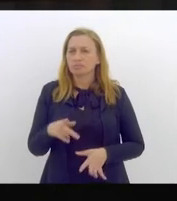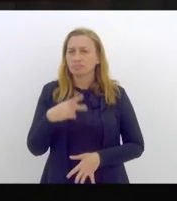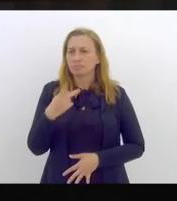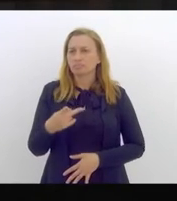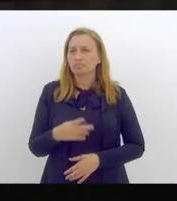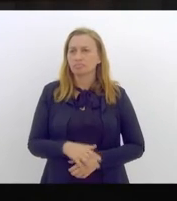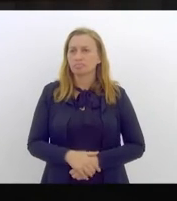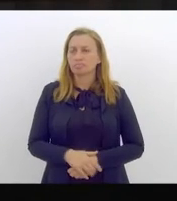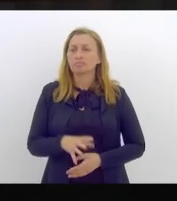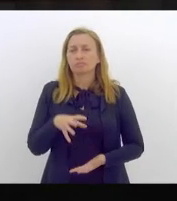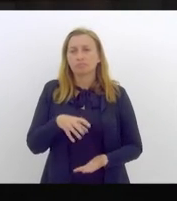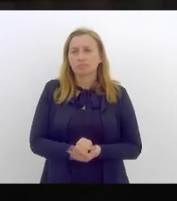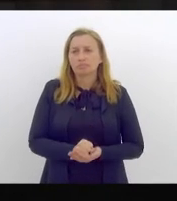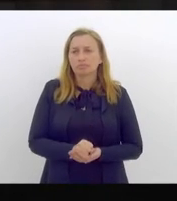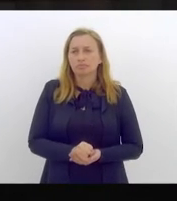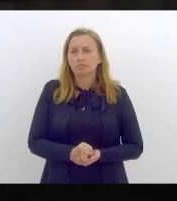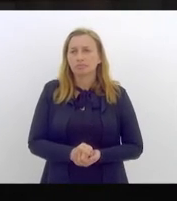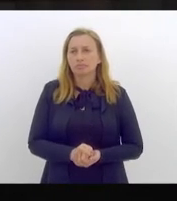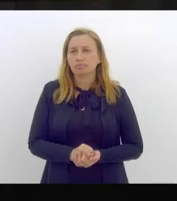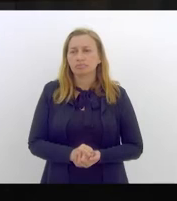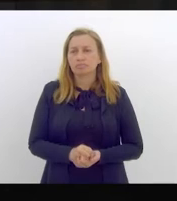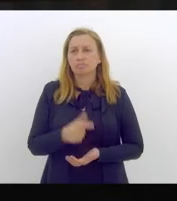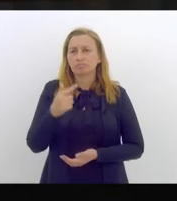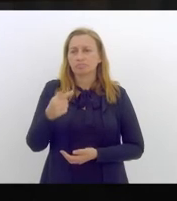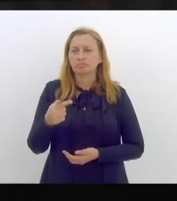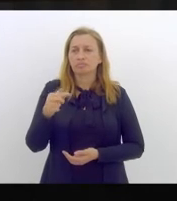de registrar que